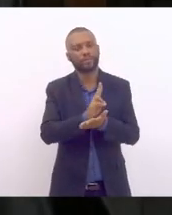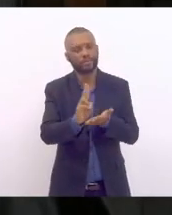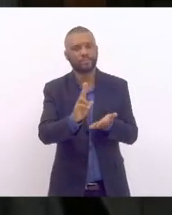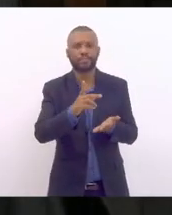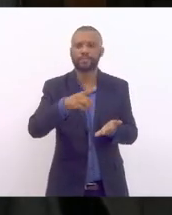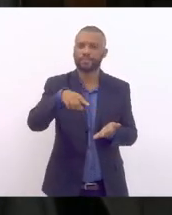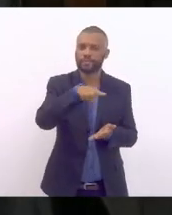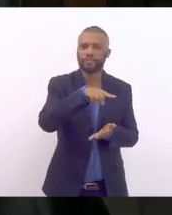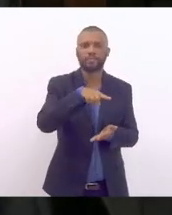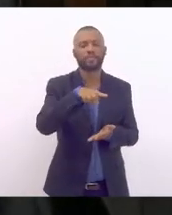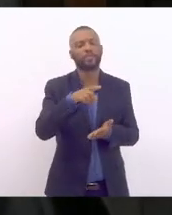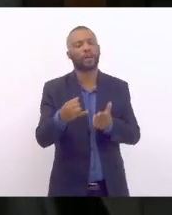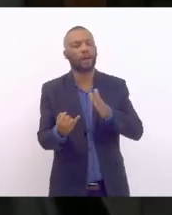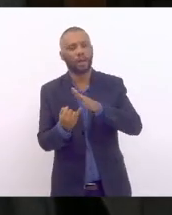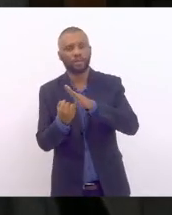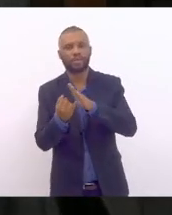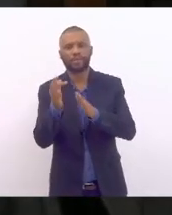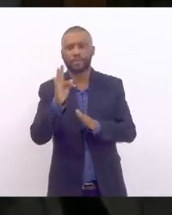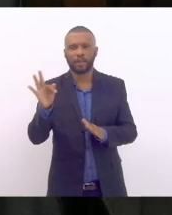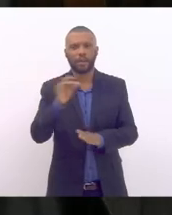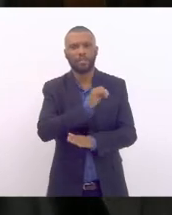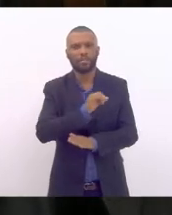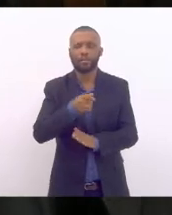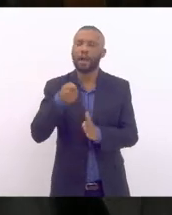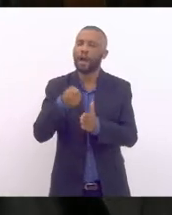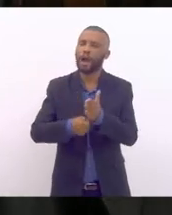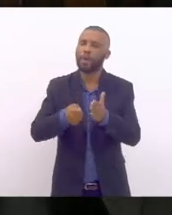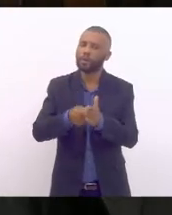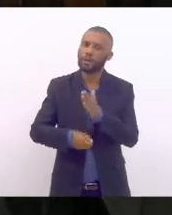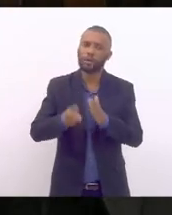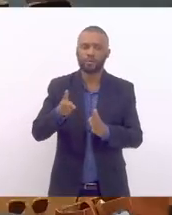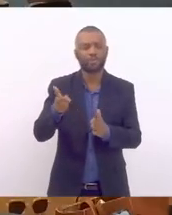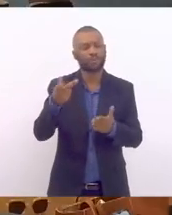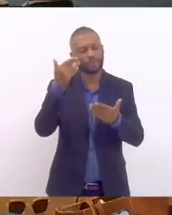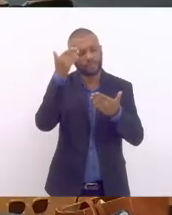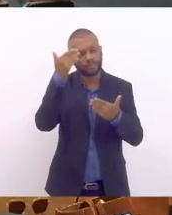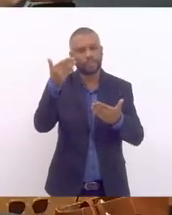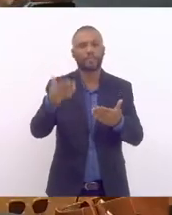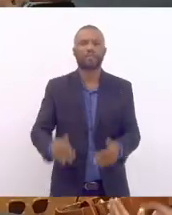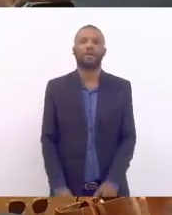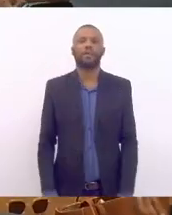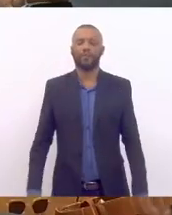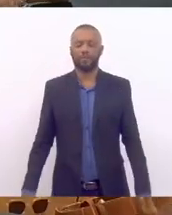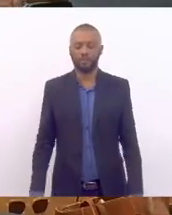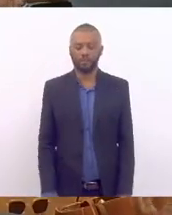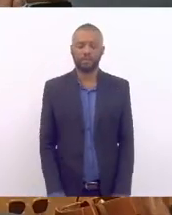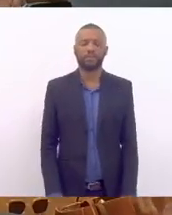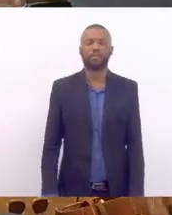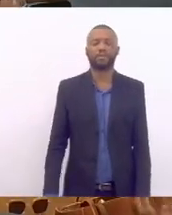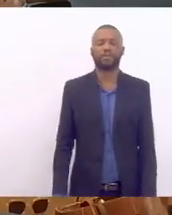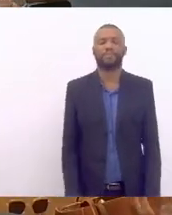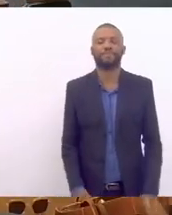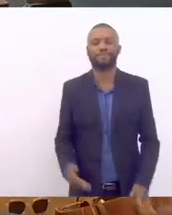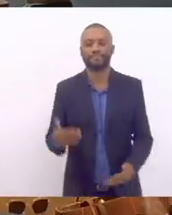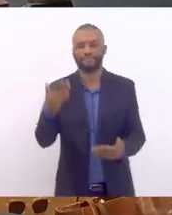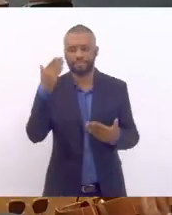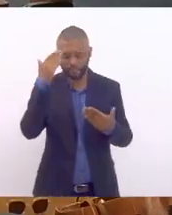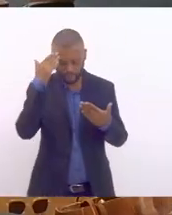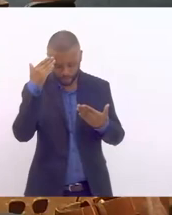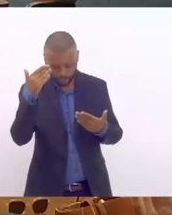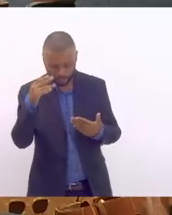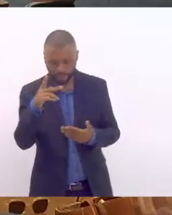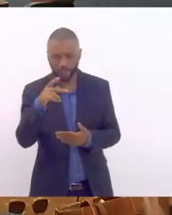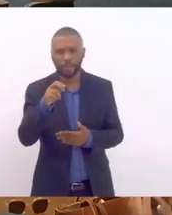para nossas institutos federais do Rio de Janeiro a luta continua vamos lá tô ligado pô e obrigado Paulo